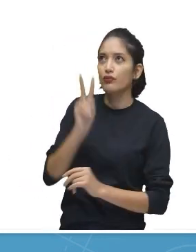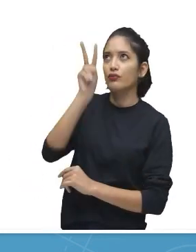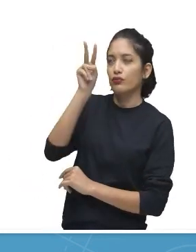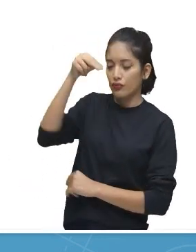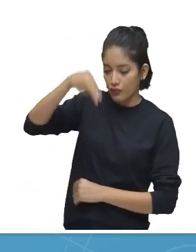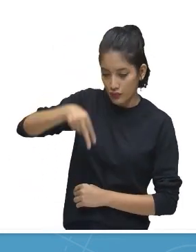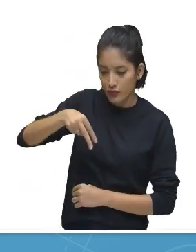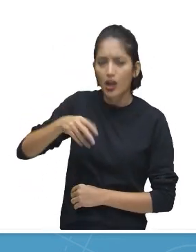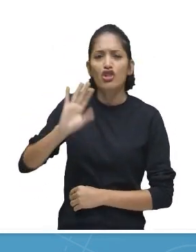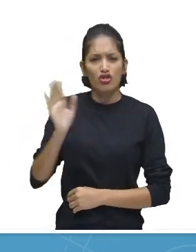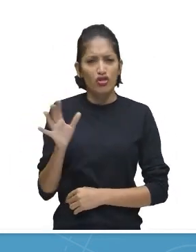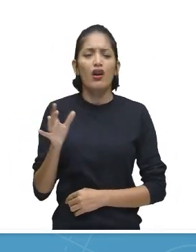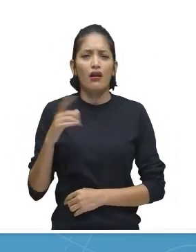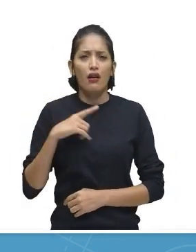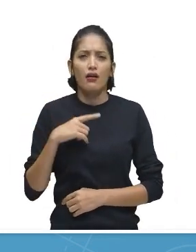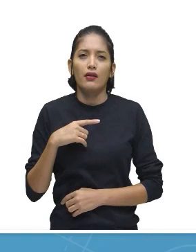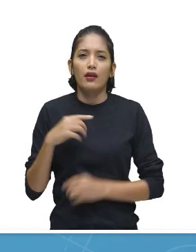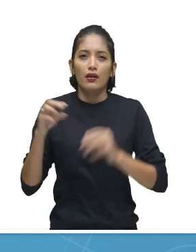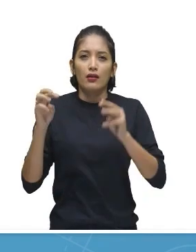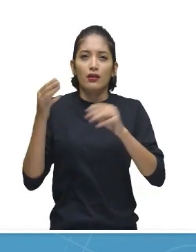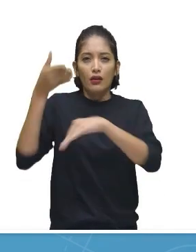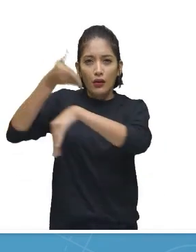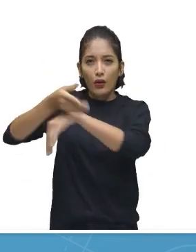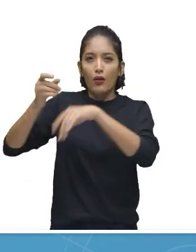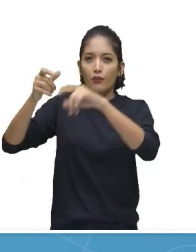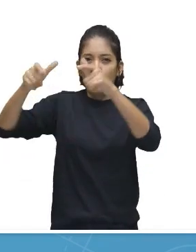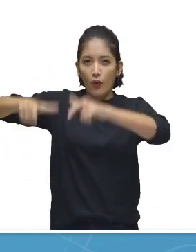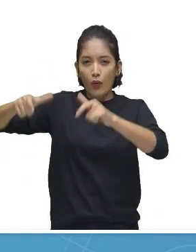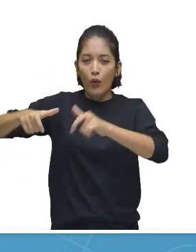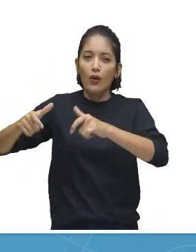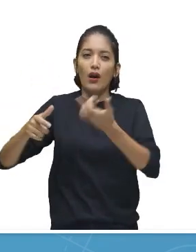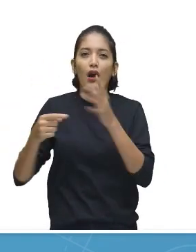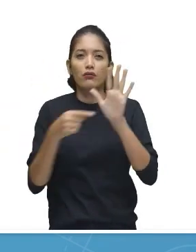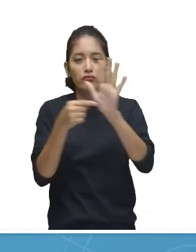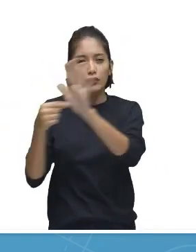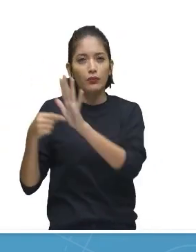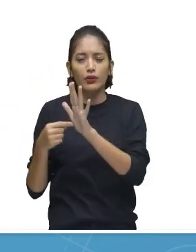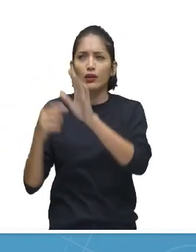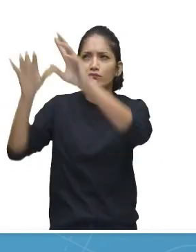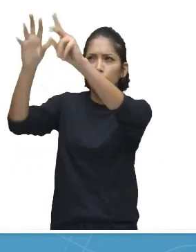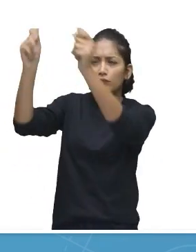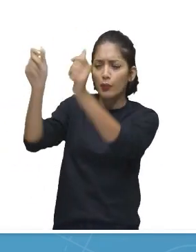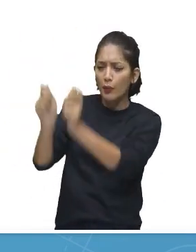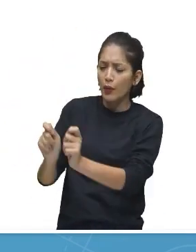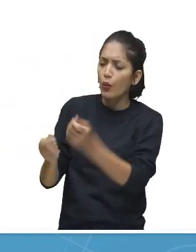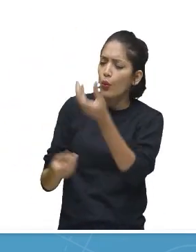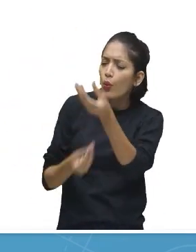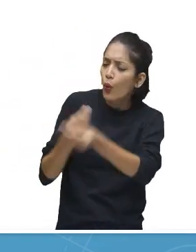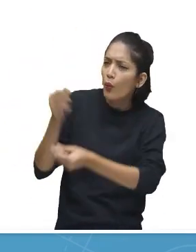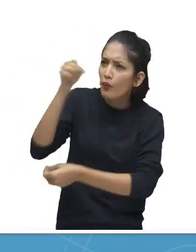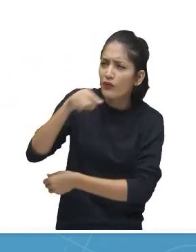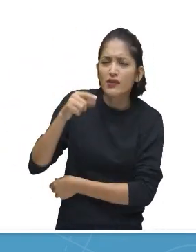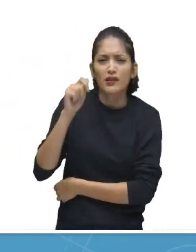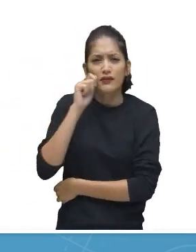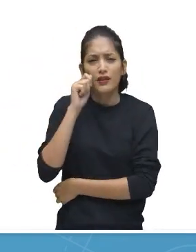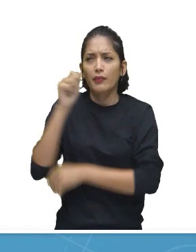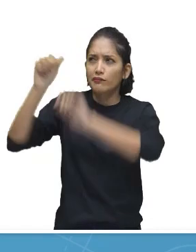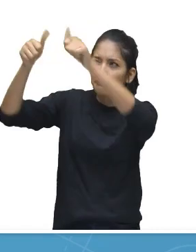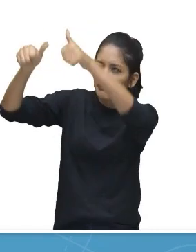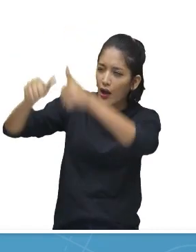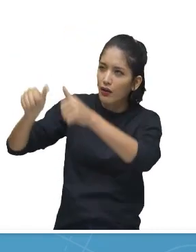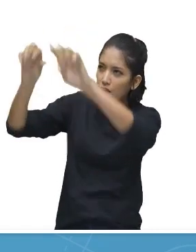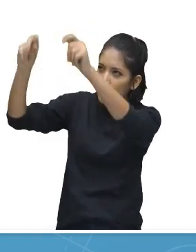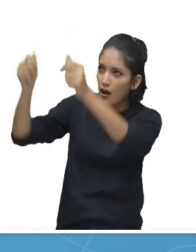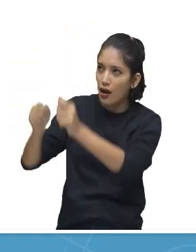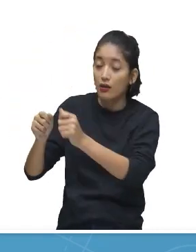de arte? Já apreciaram uma escultura? Então, como é que vocês fazem para analisar uma